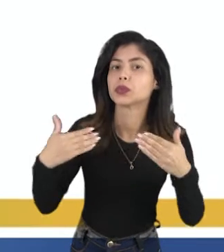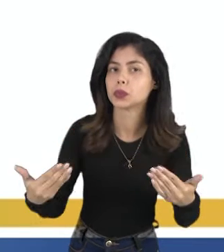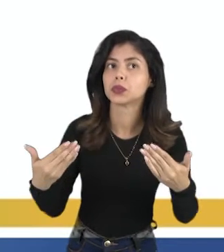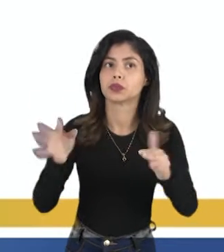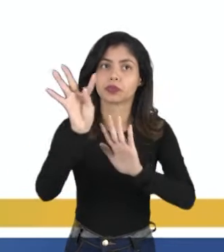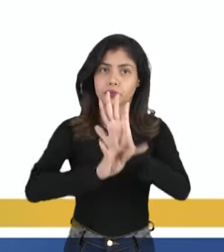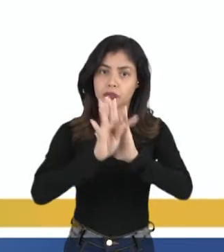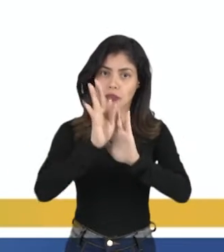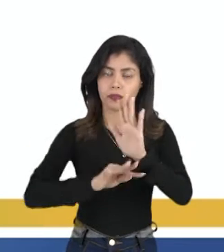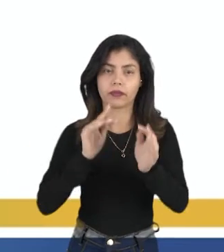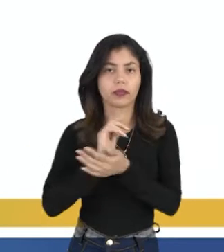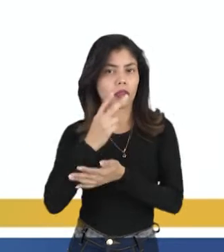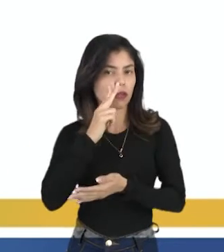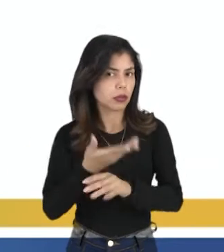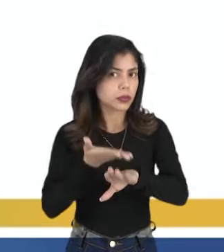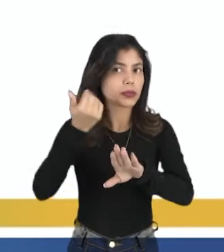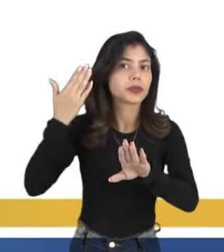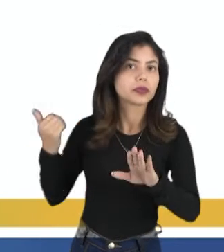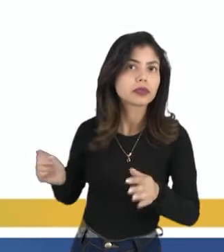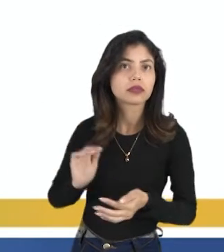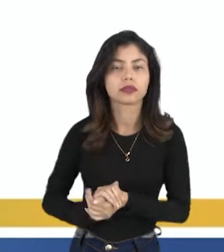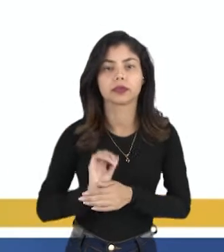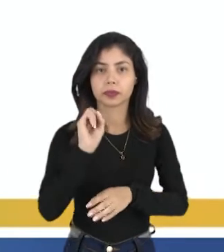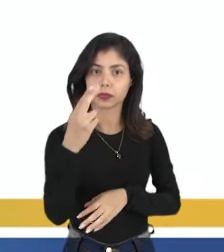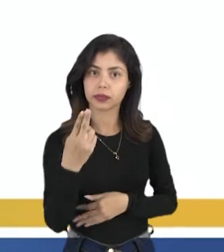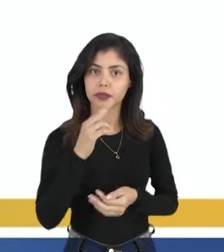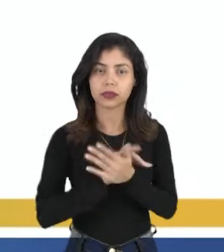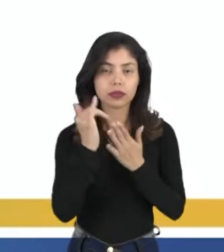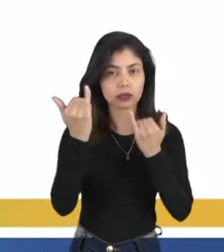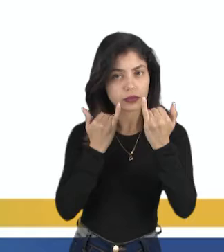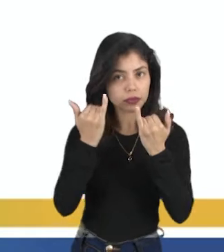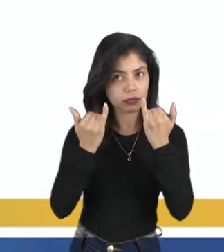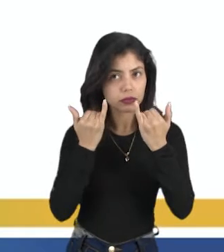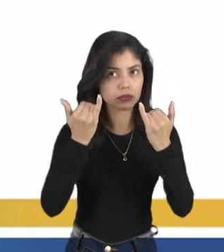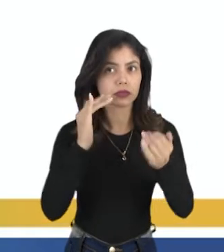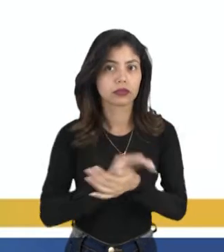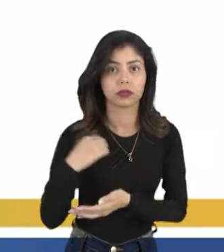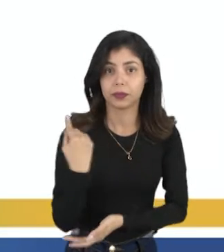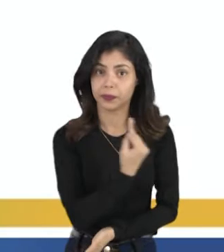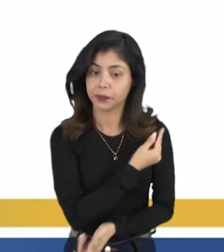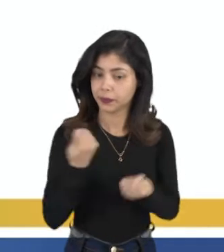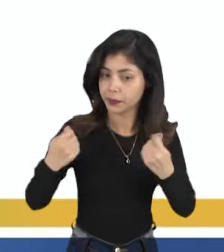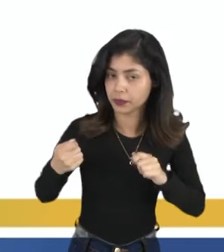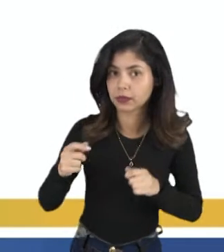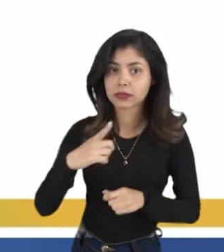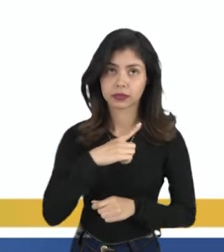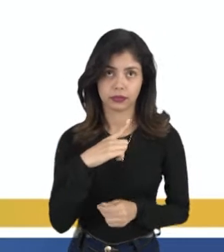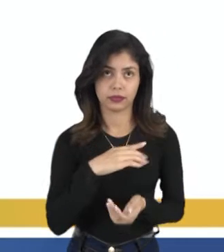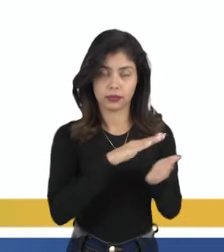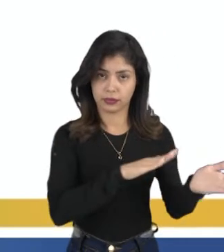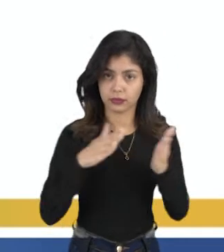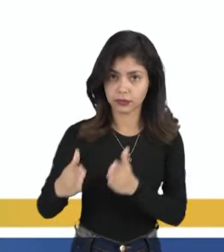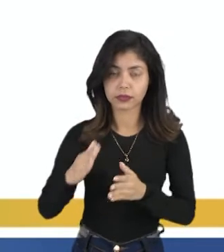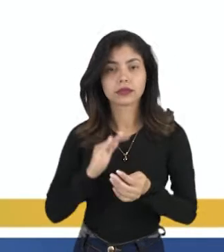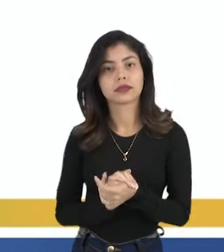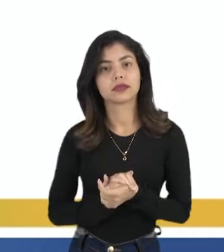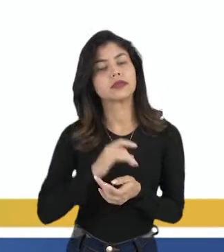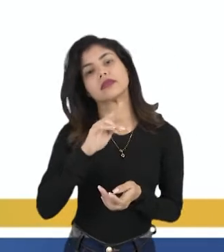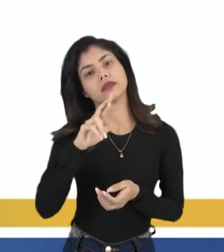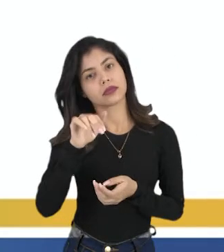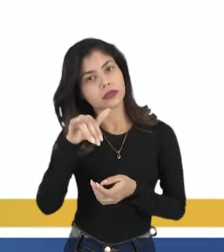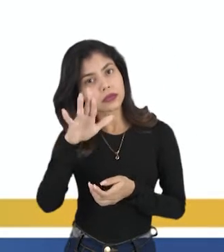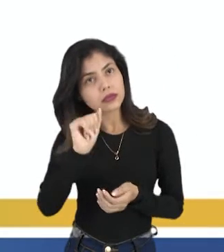É o texto que nós vimos anteriormente, ou seja, as informações que nós precisamos para chegar à